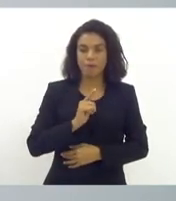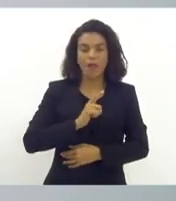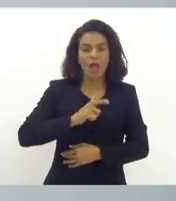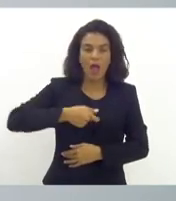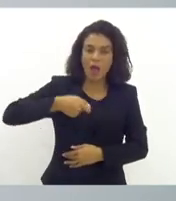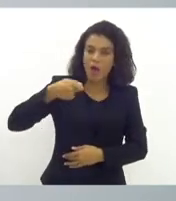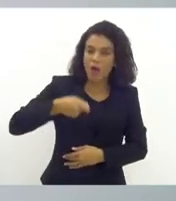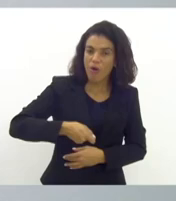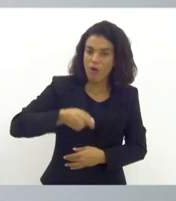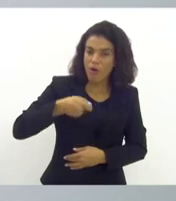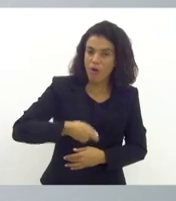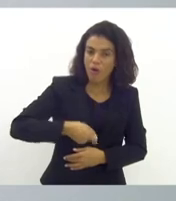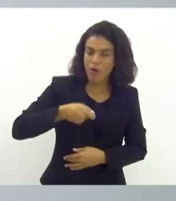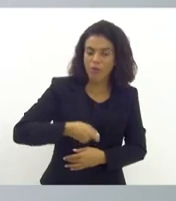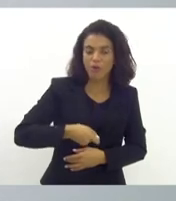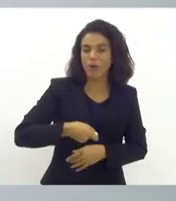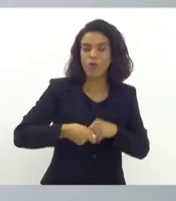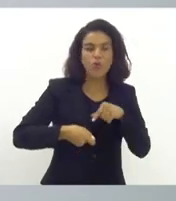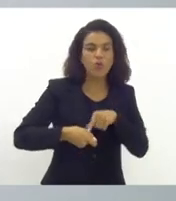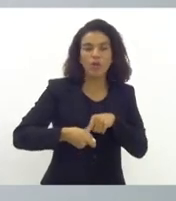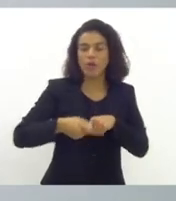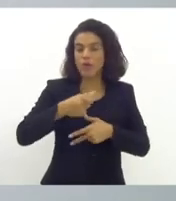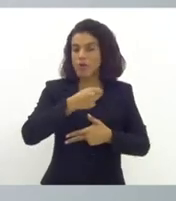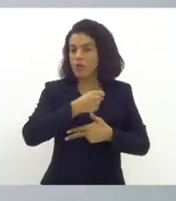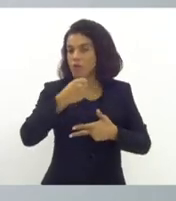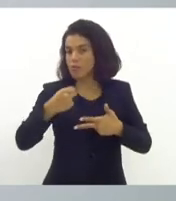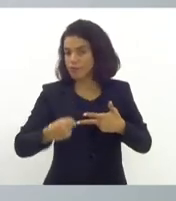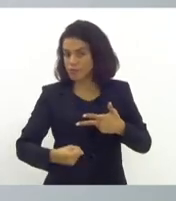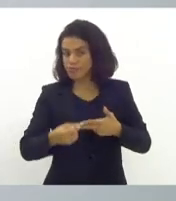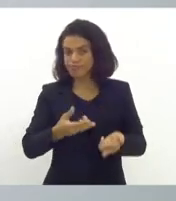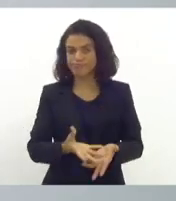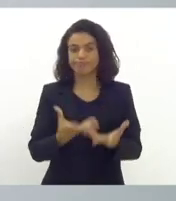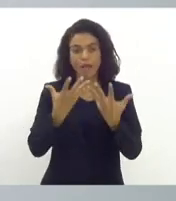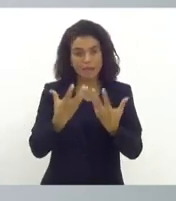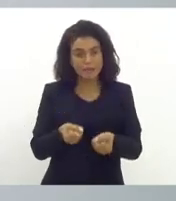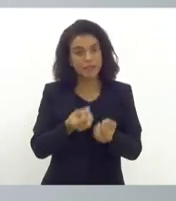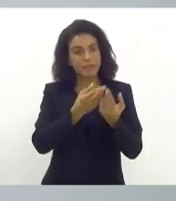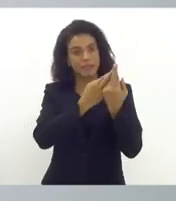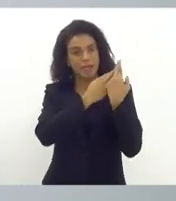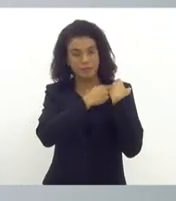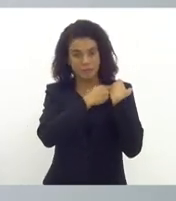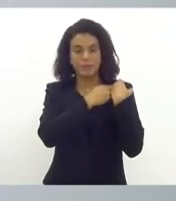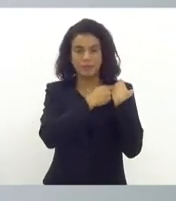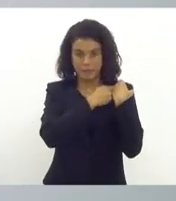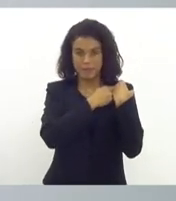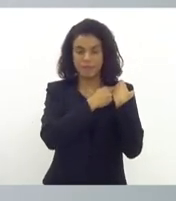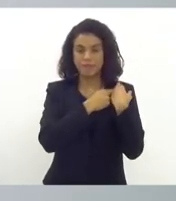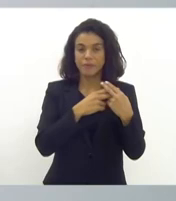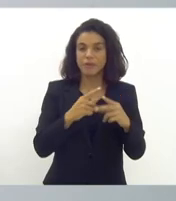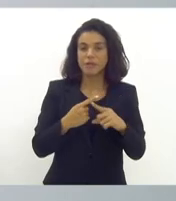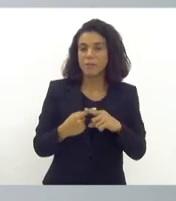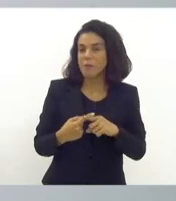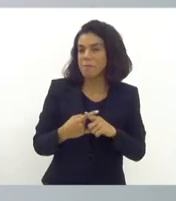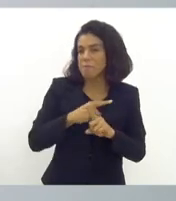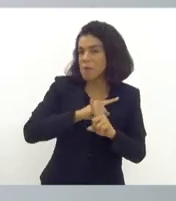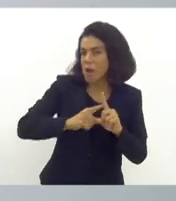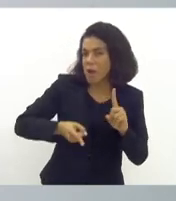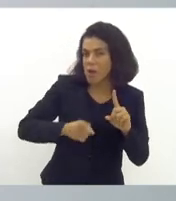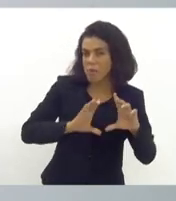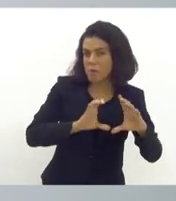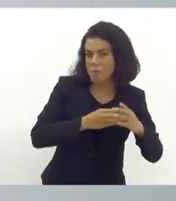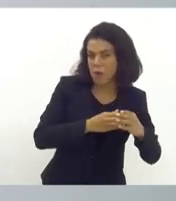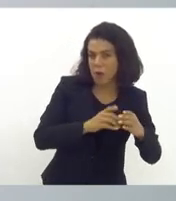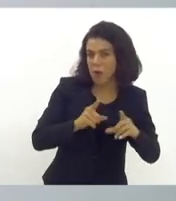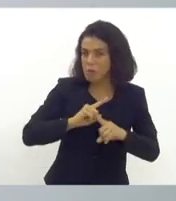obrigatoriedade em que o poder público se ocupe disso né porque no final das contas proíbe um bloco aqui um bloco